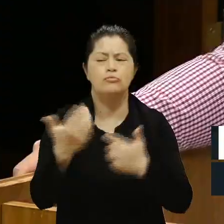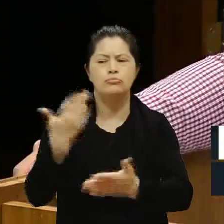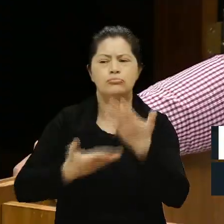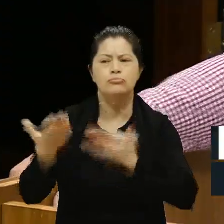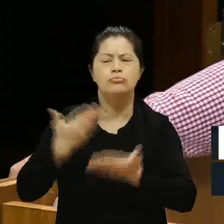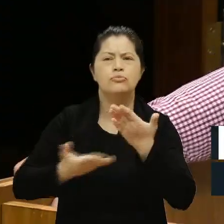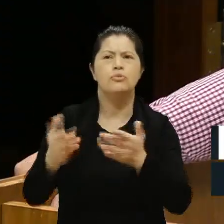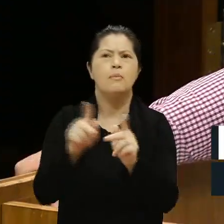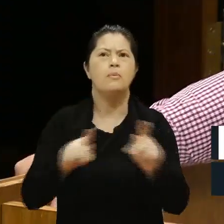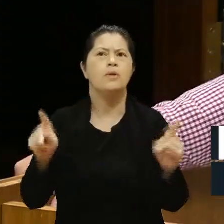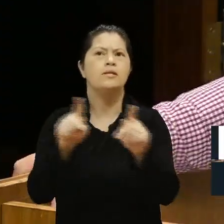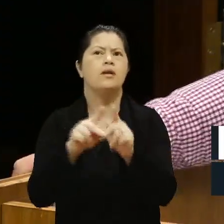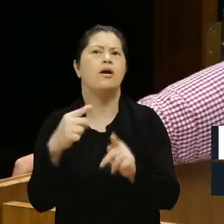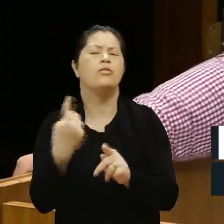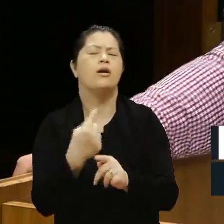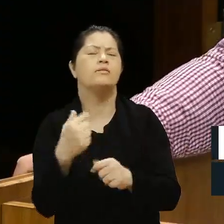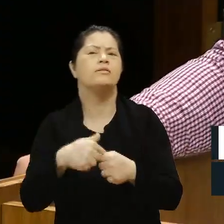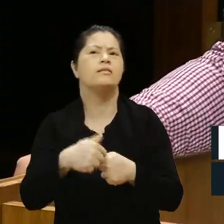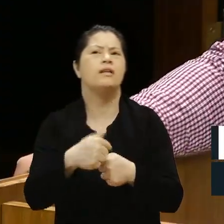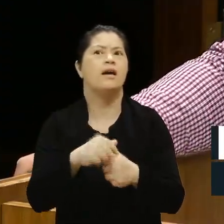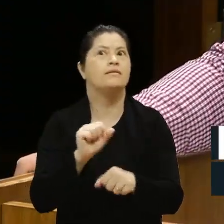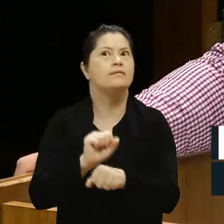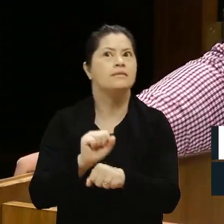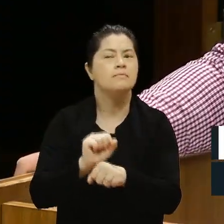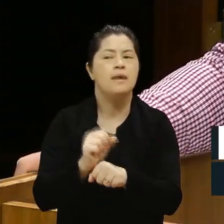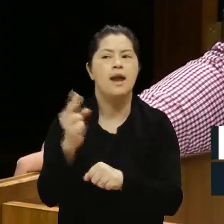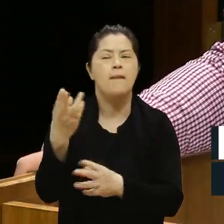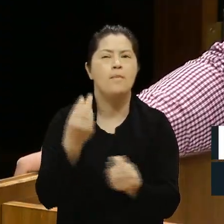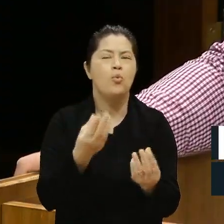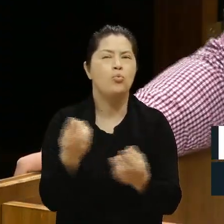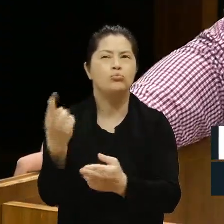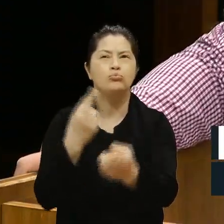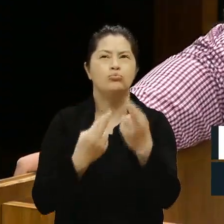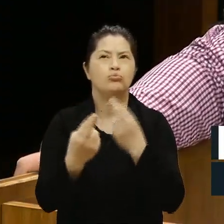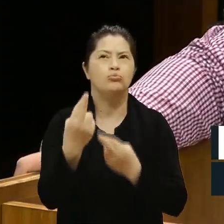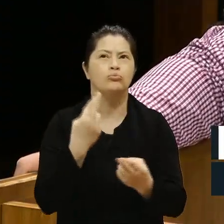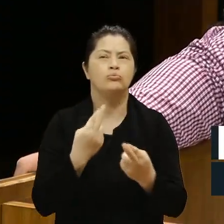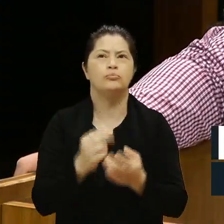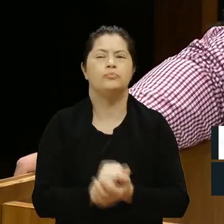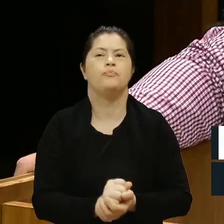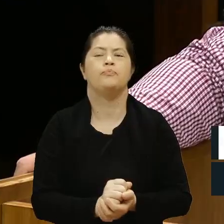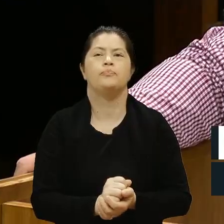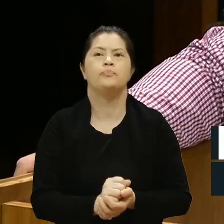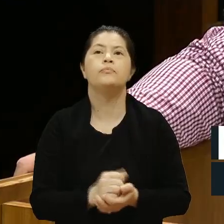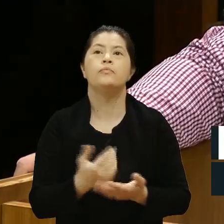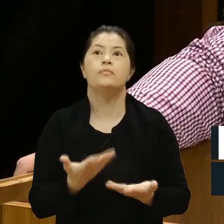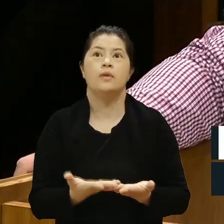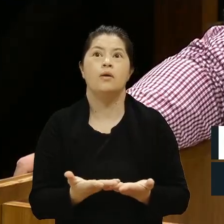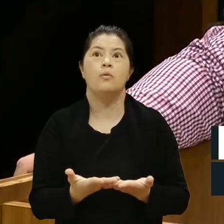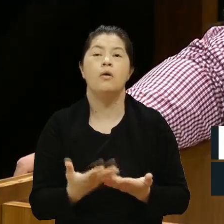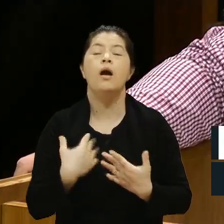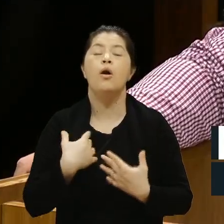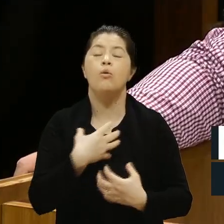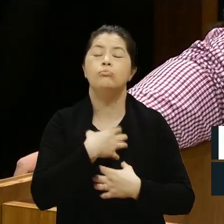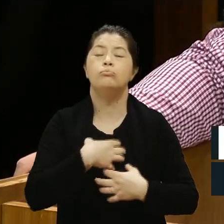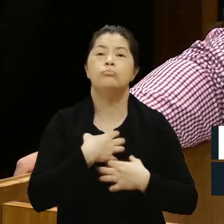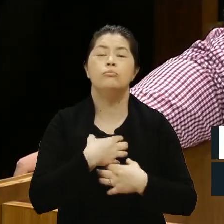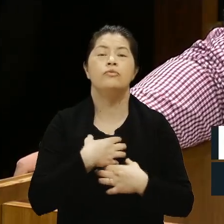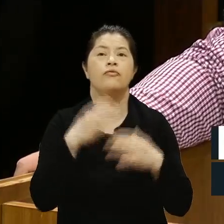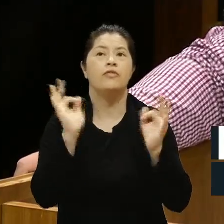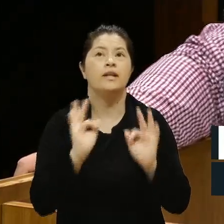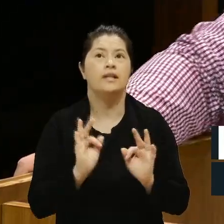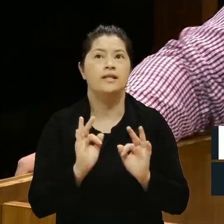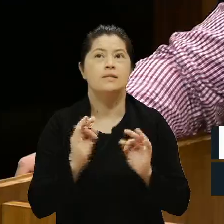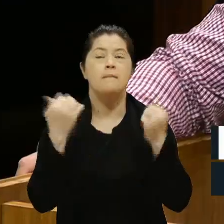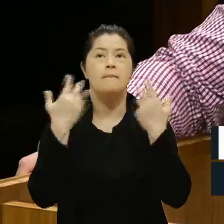população da nossa cidade, que espera muitas respostas. Eu quero dizer que fiquei feliz e quero parabenizar